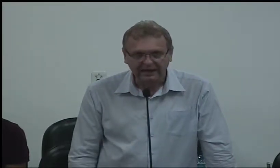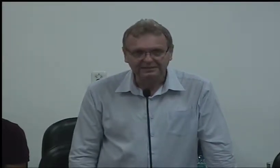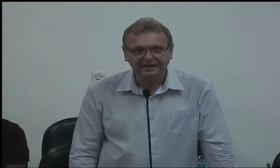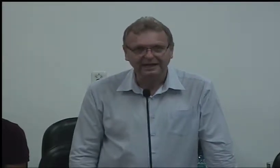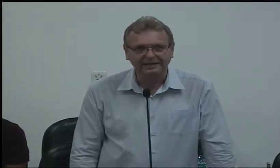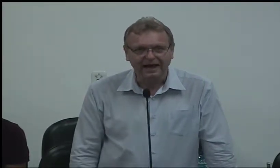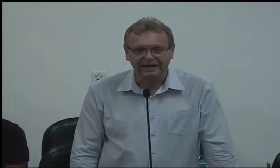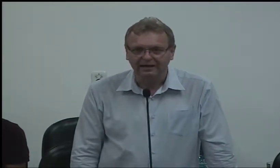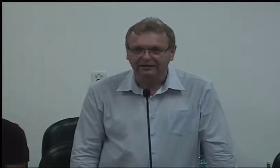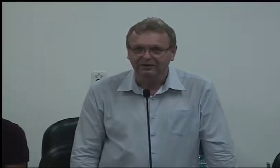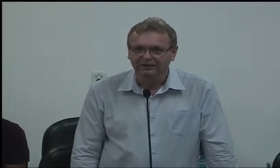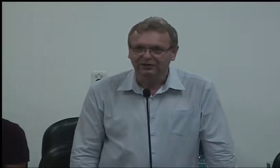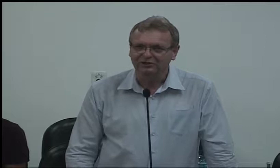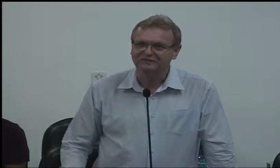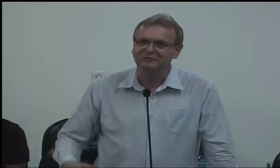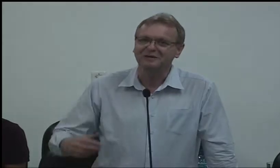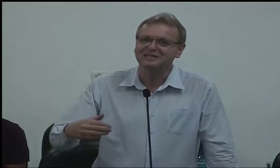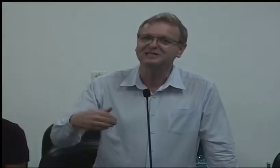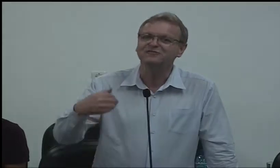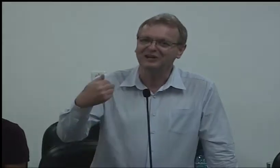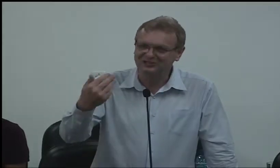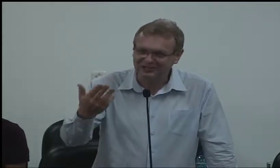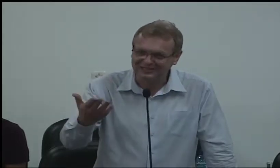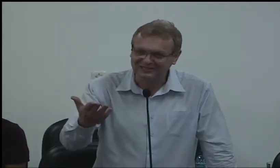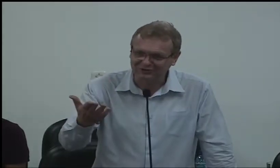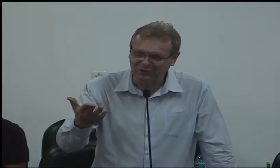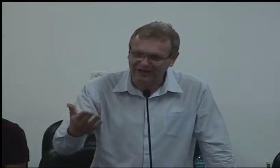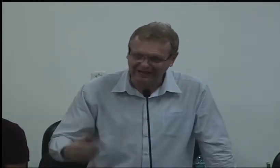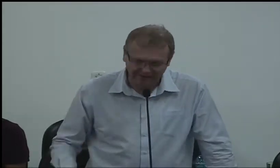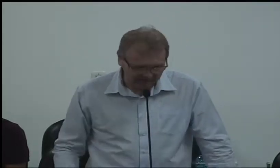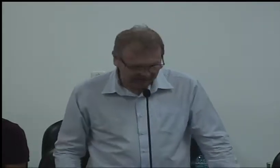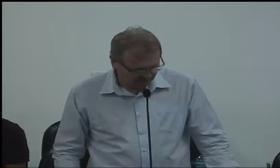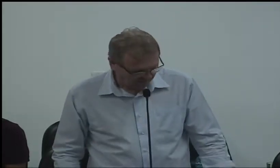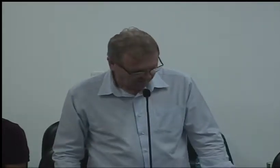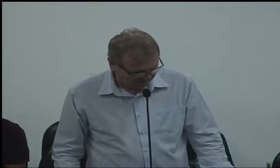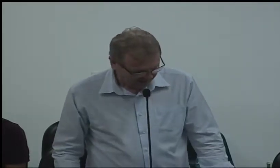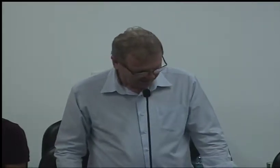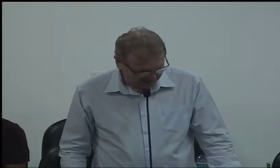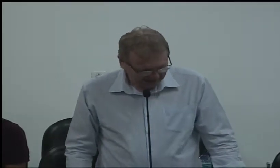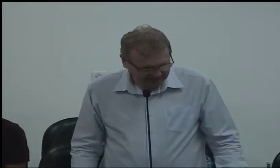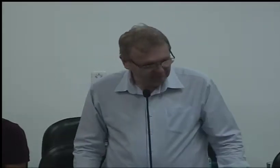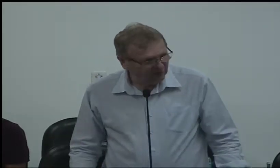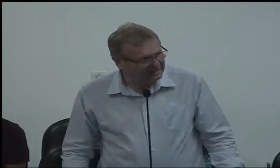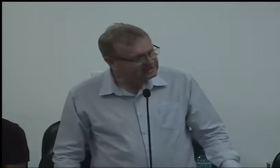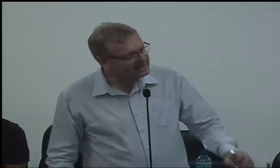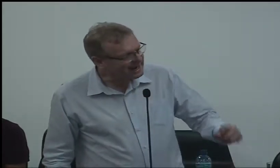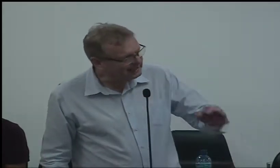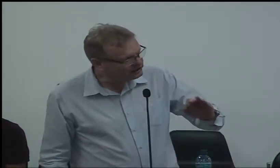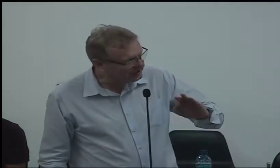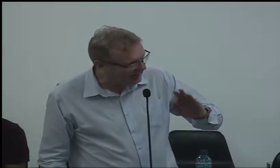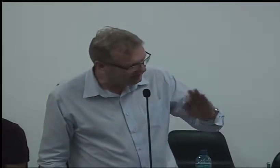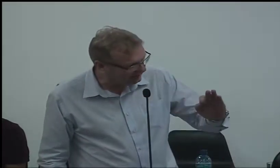a ex-secretária, que nós tivemos bastante divergências com ela, ela foi